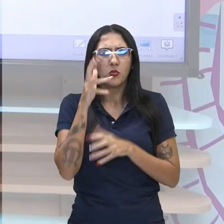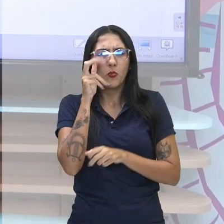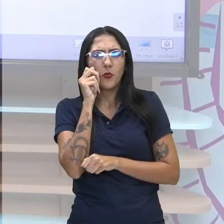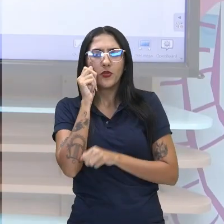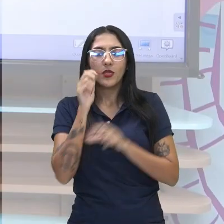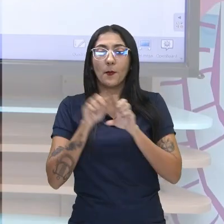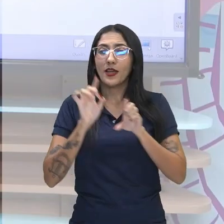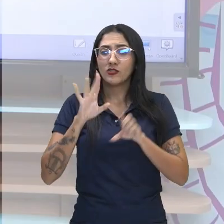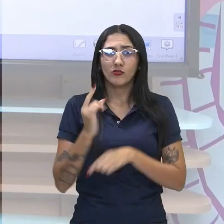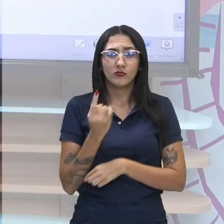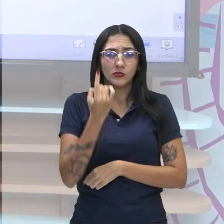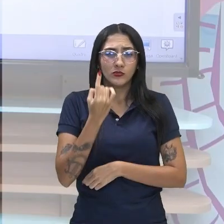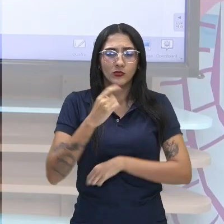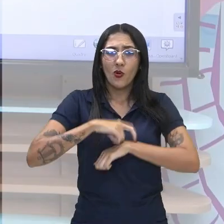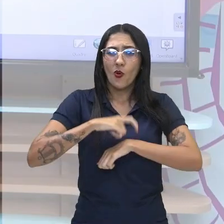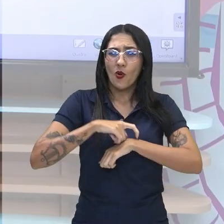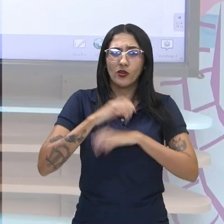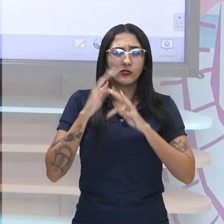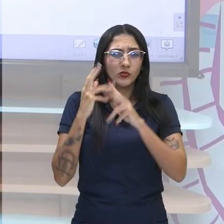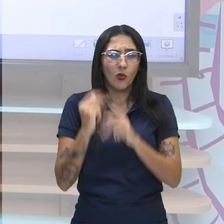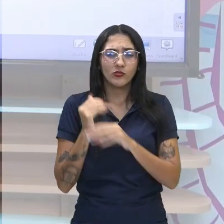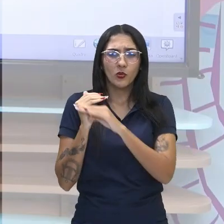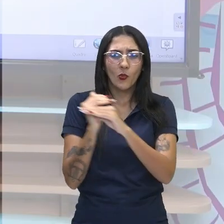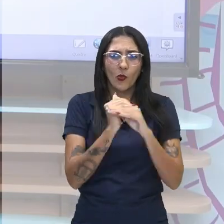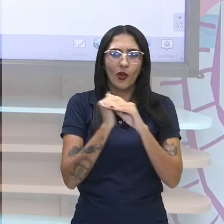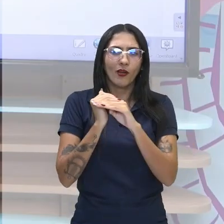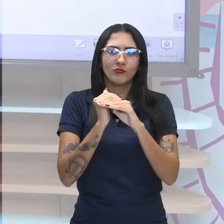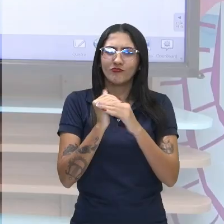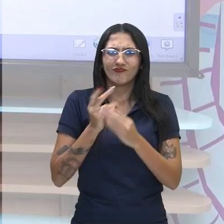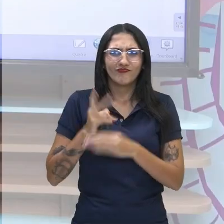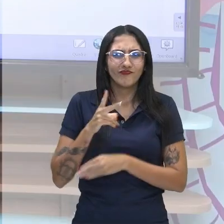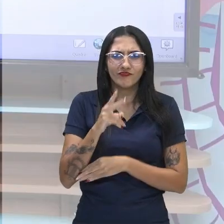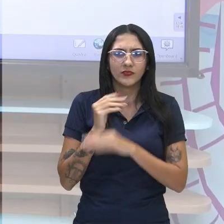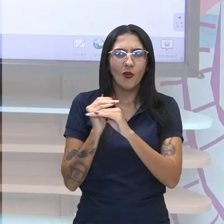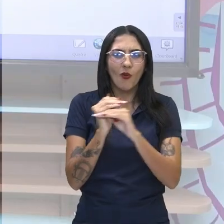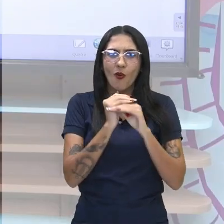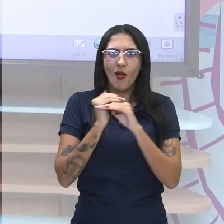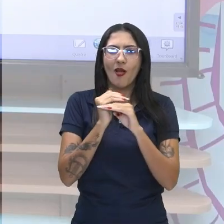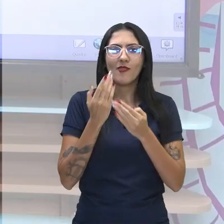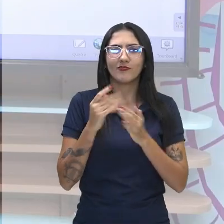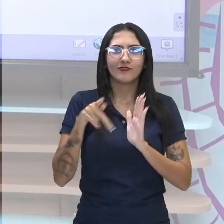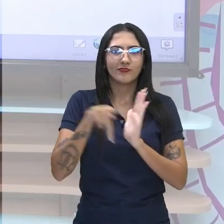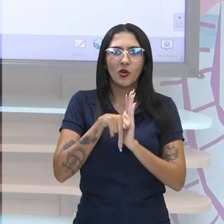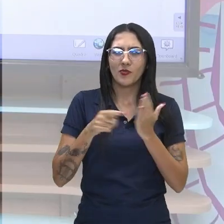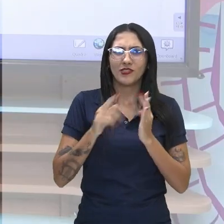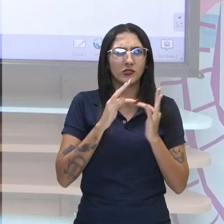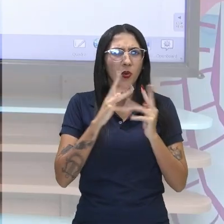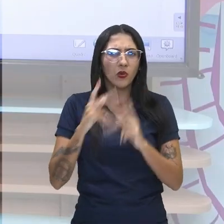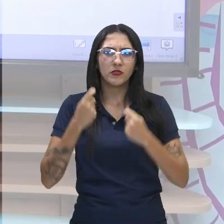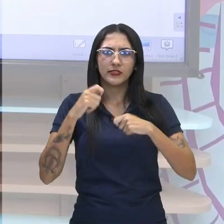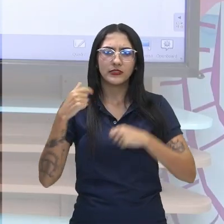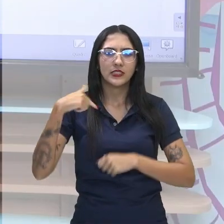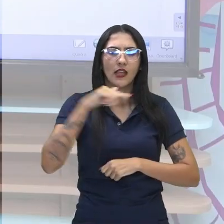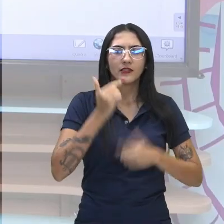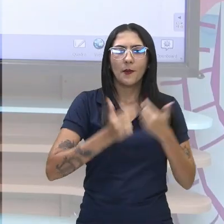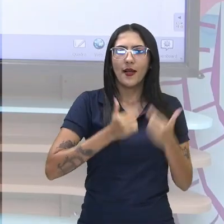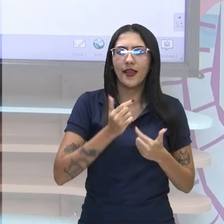um único horário em que esse horário fosse fixado como horário comercial e todo mundo tivesse que trabalhar nesse